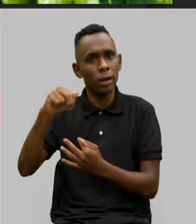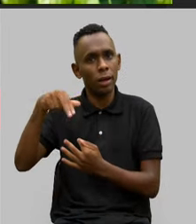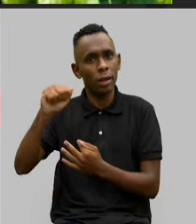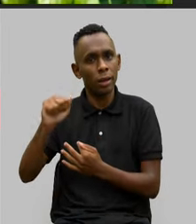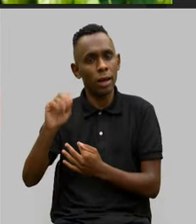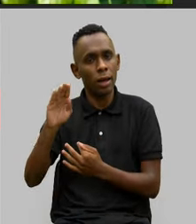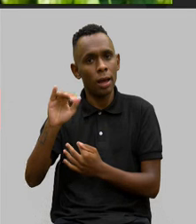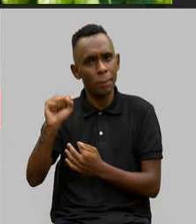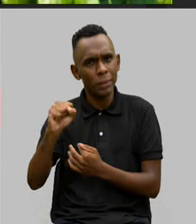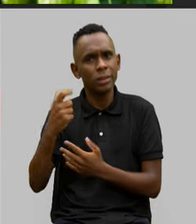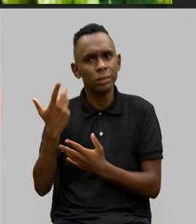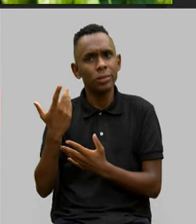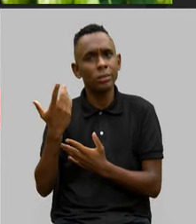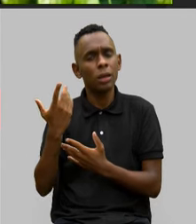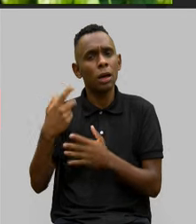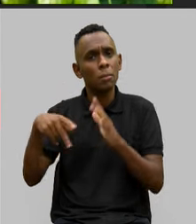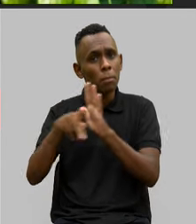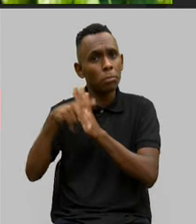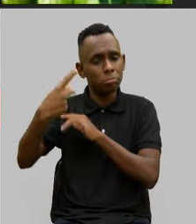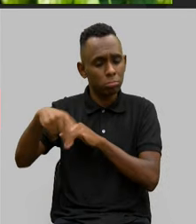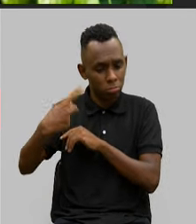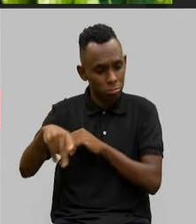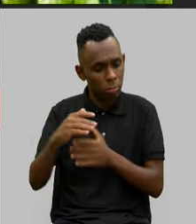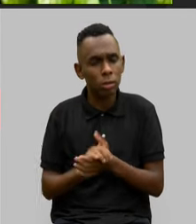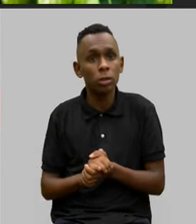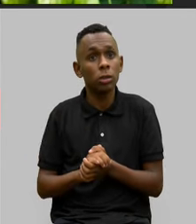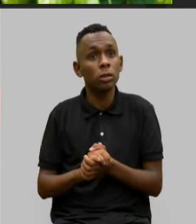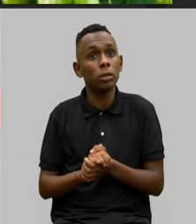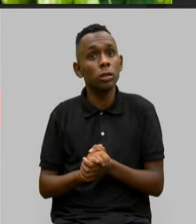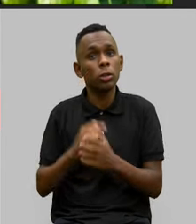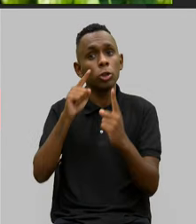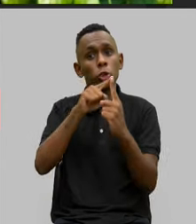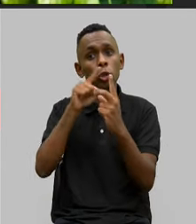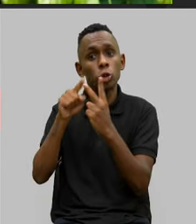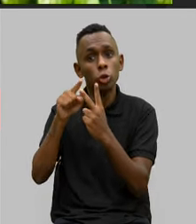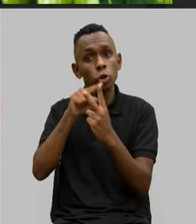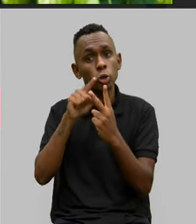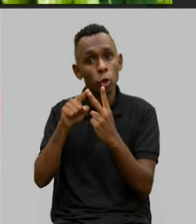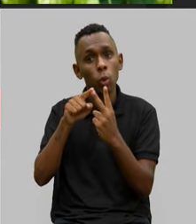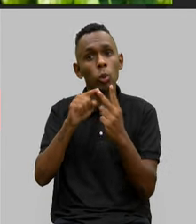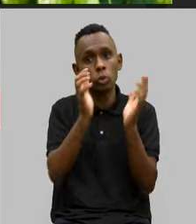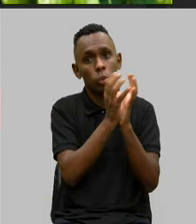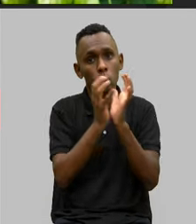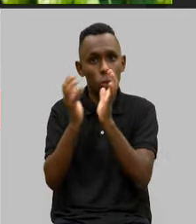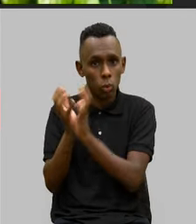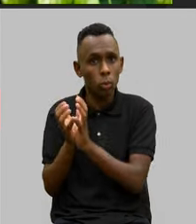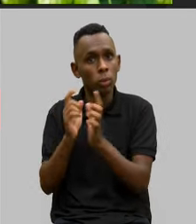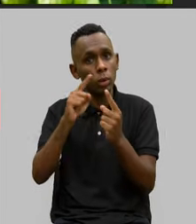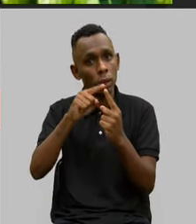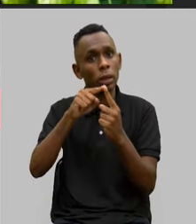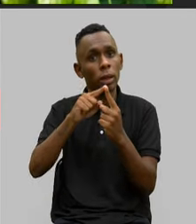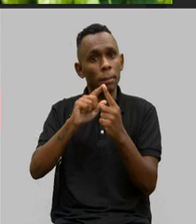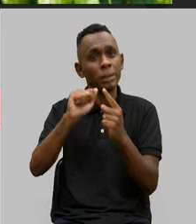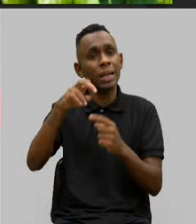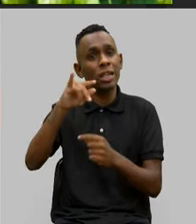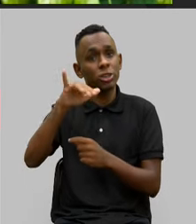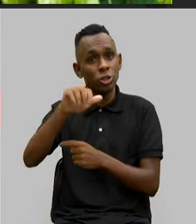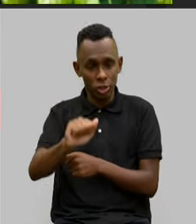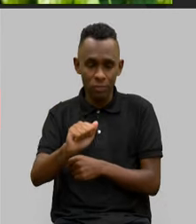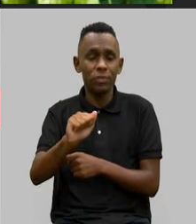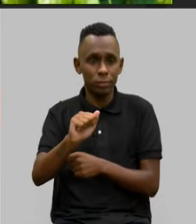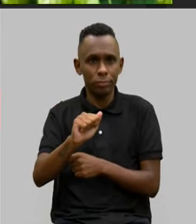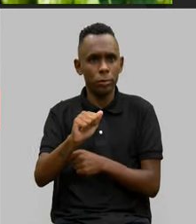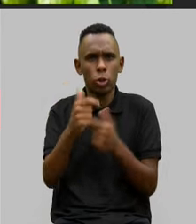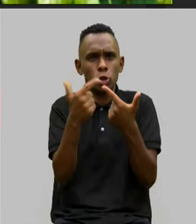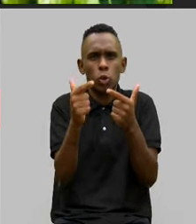é o nome científico da família nós vamos ter só dois representantes cannabis ativa Hoje nós não temos mais